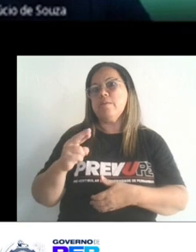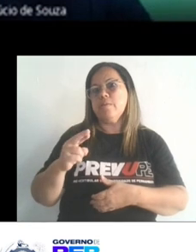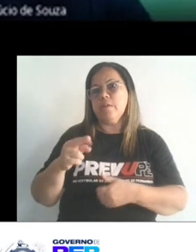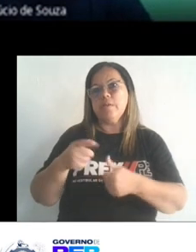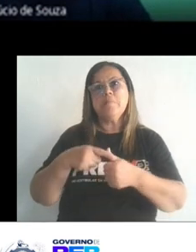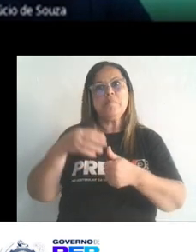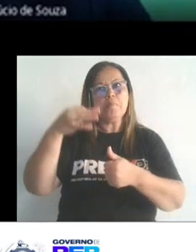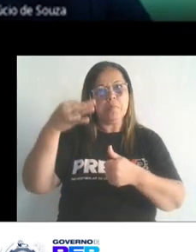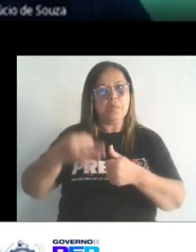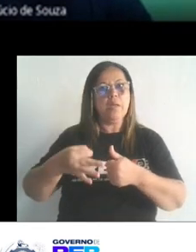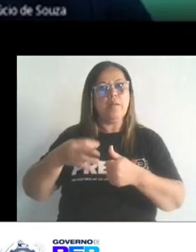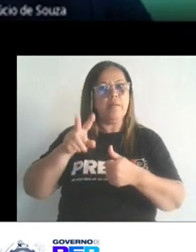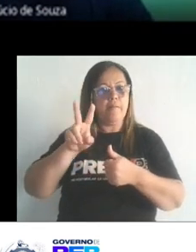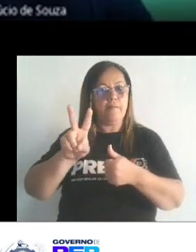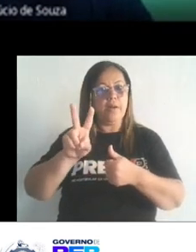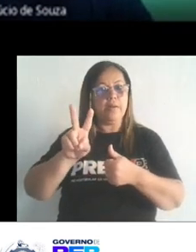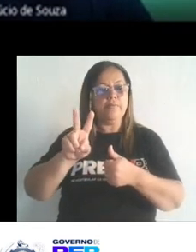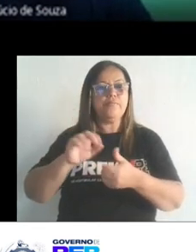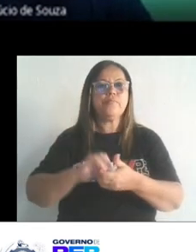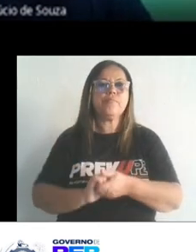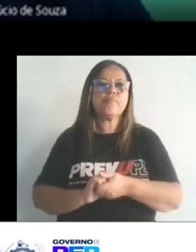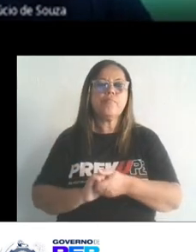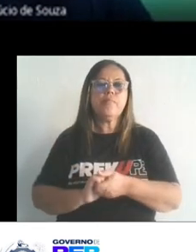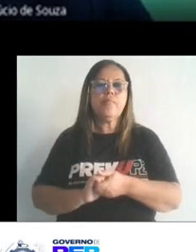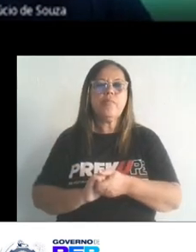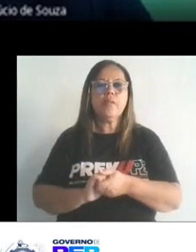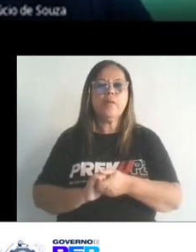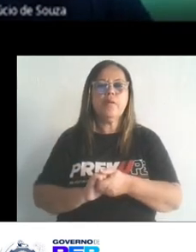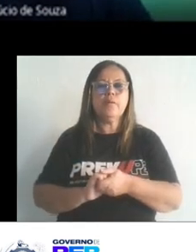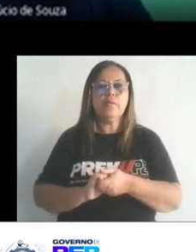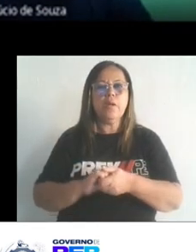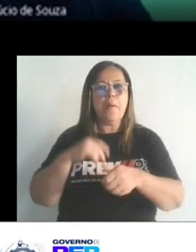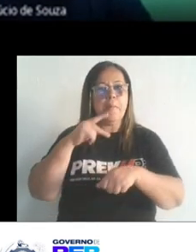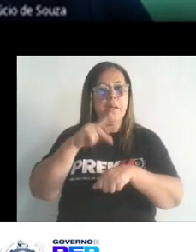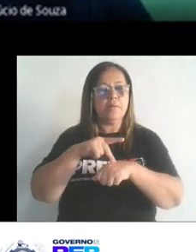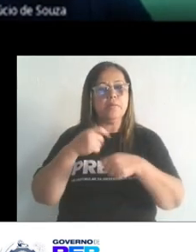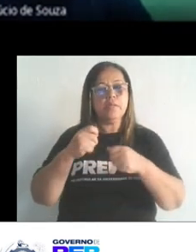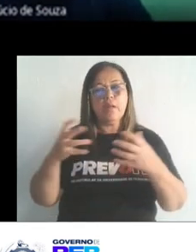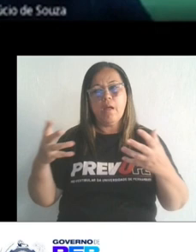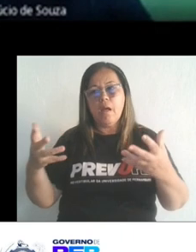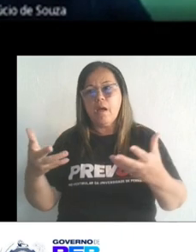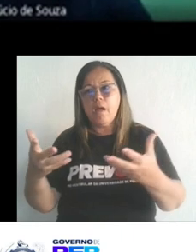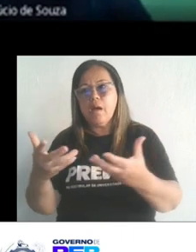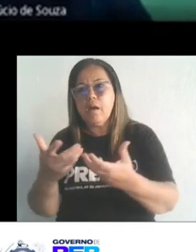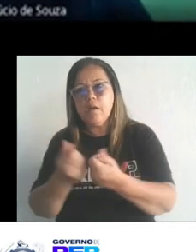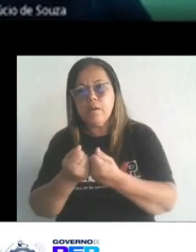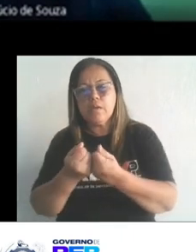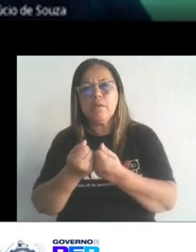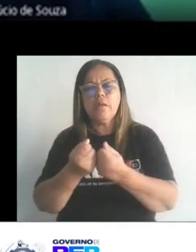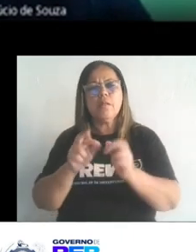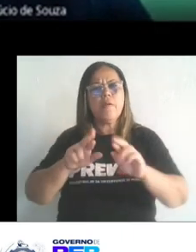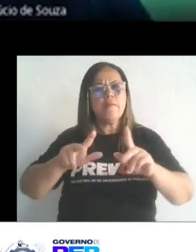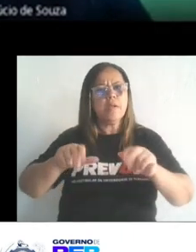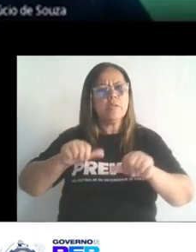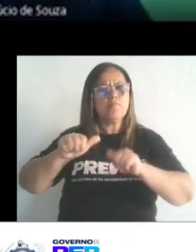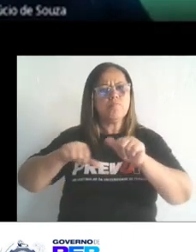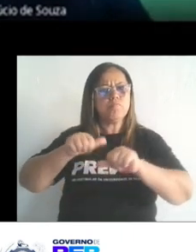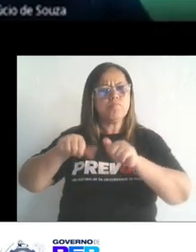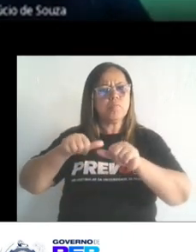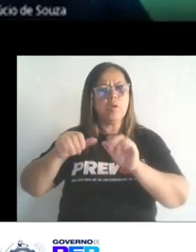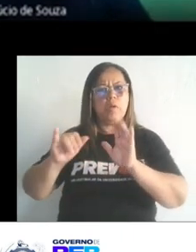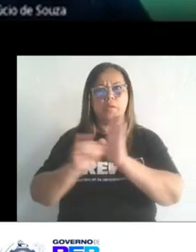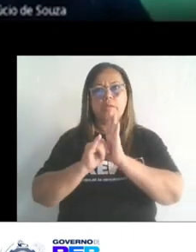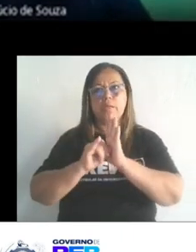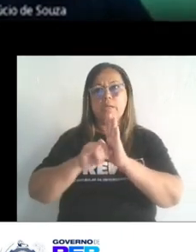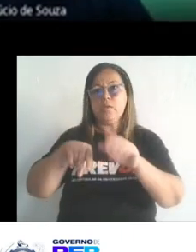verdadeira o Estado deve ser agregador e diverso para reconstruir a identidade da